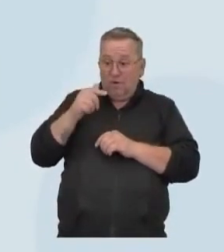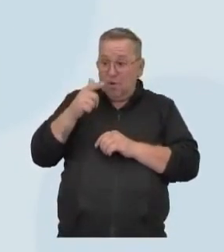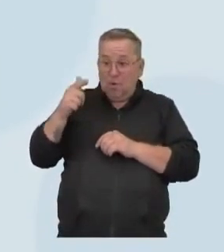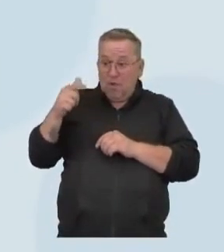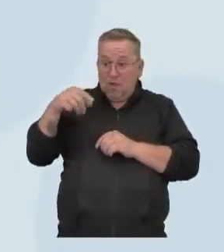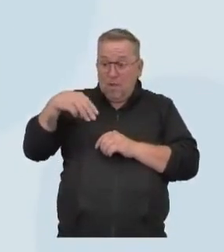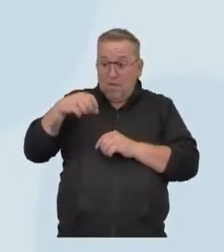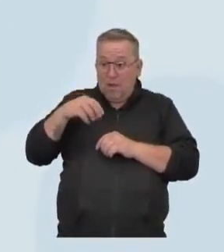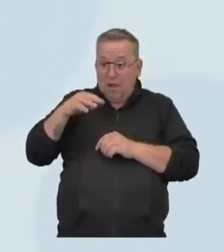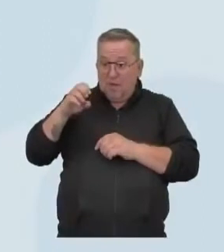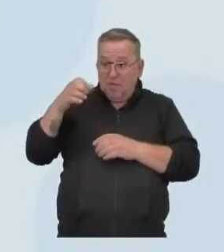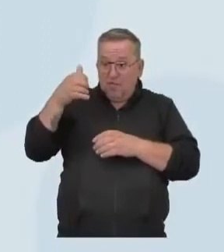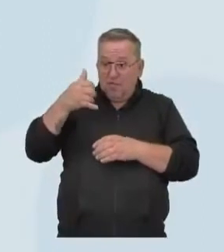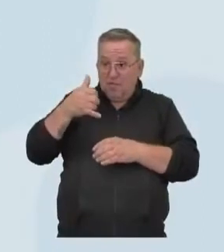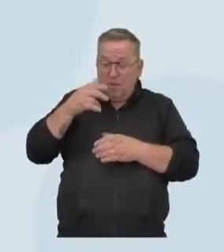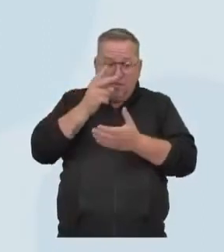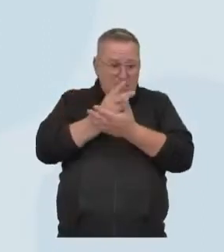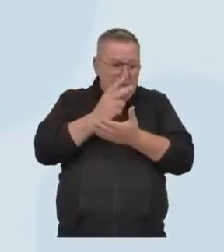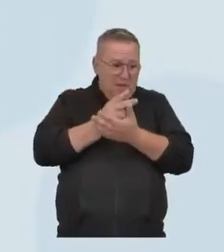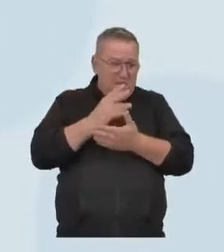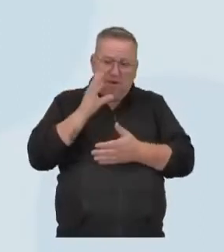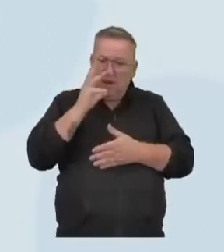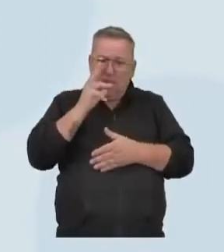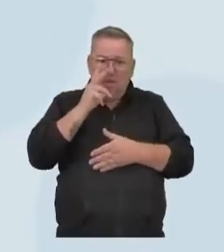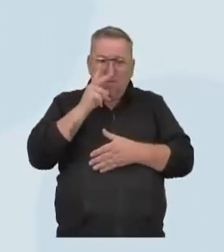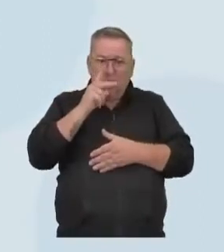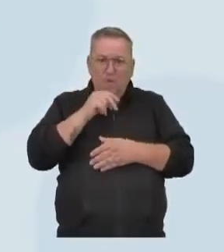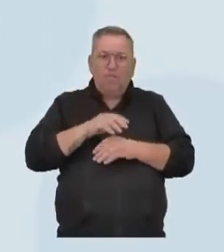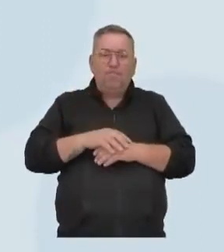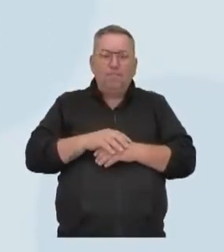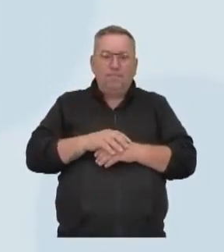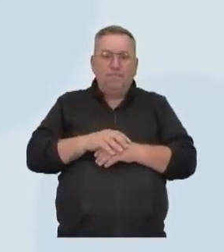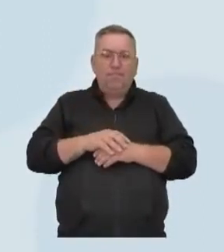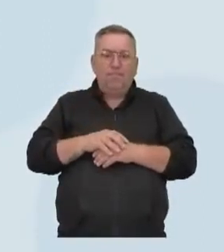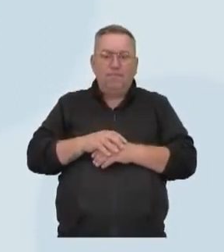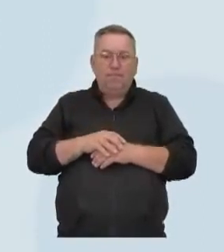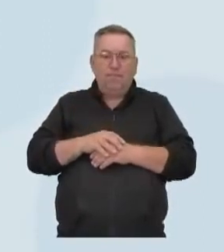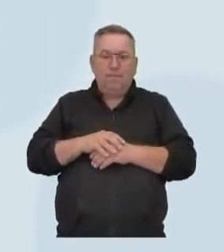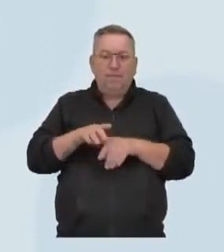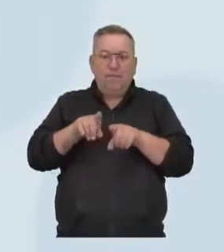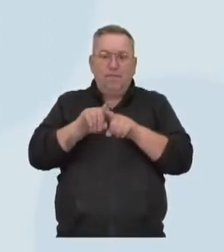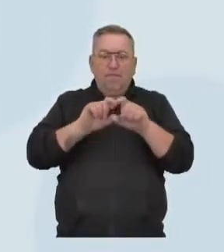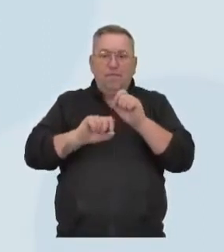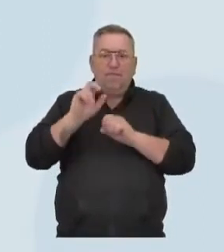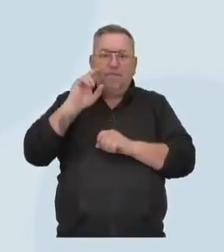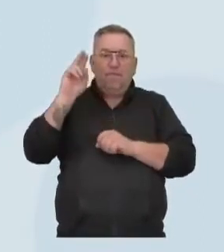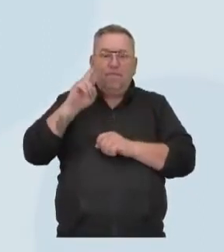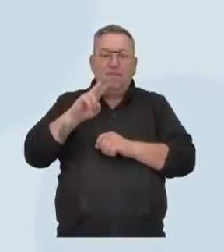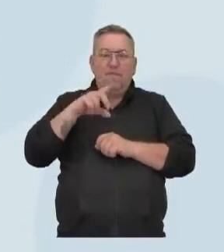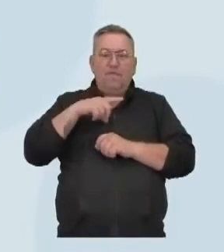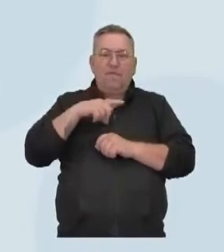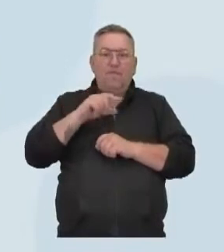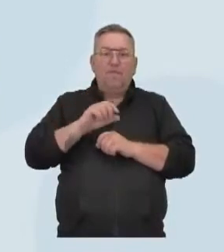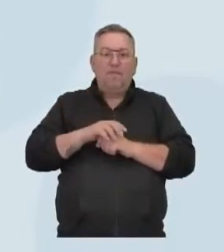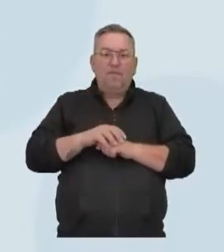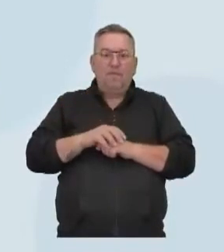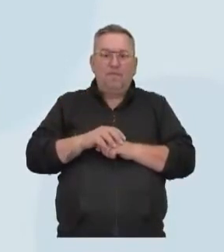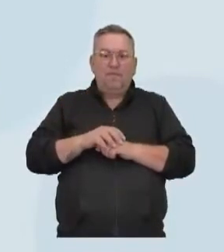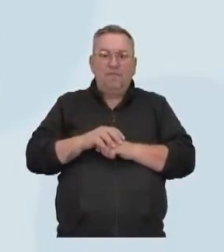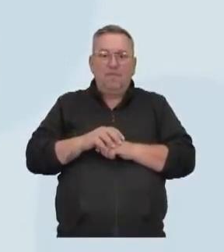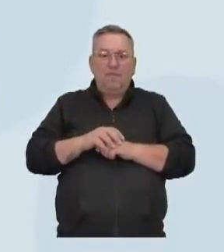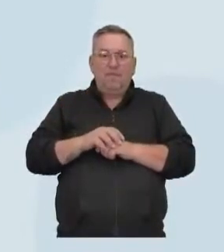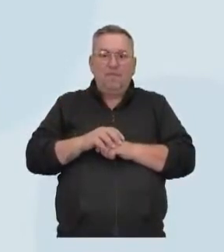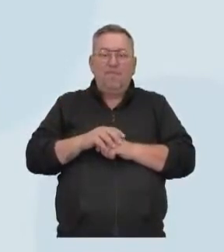erva. Traz desta mesma, não demores, crioulo. E o tempo ia correndo, como água de sanga cheia. Outra